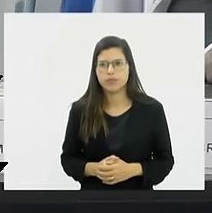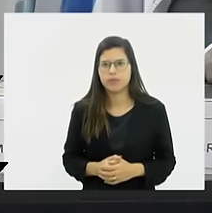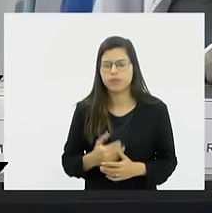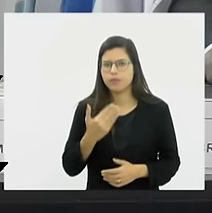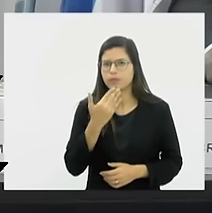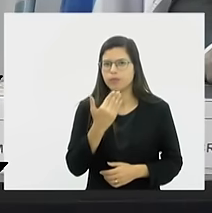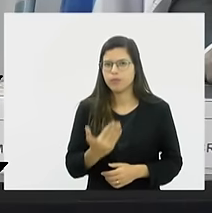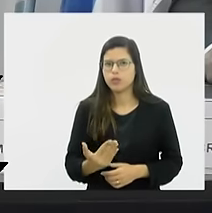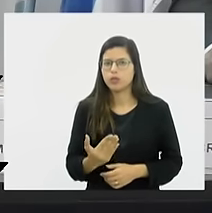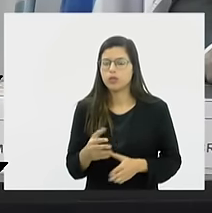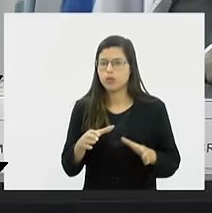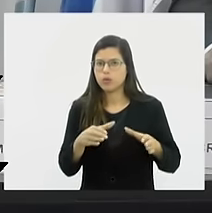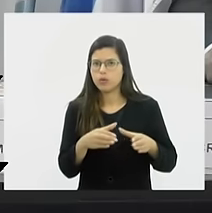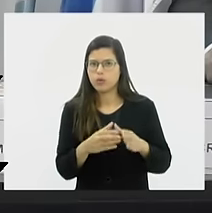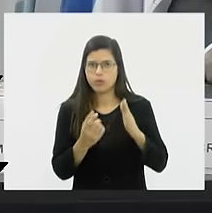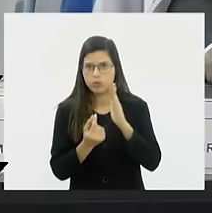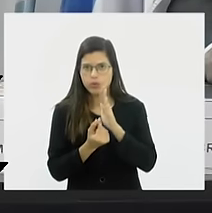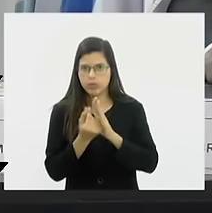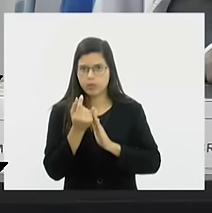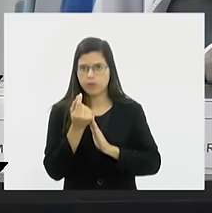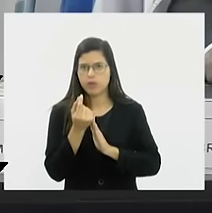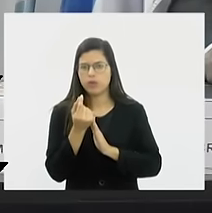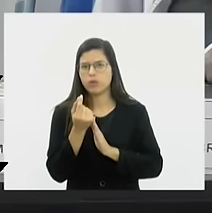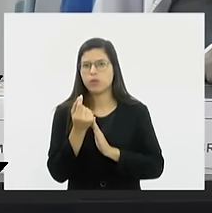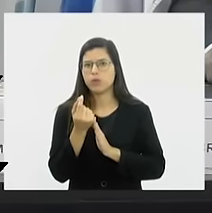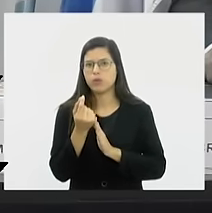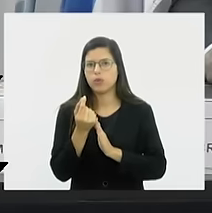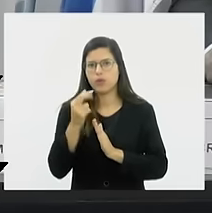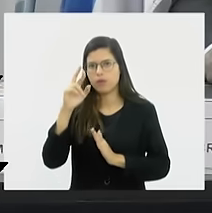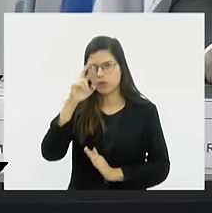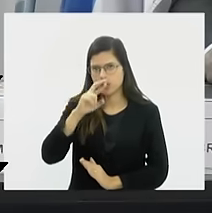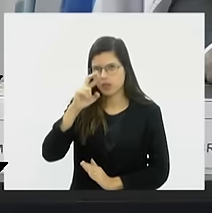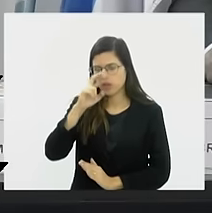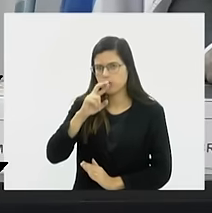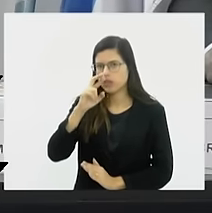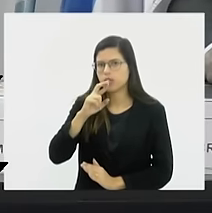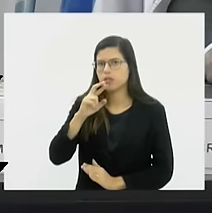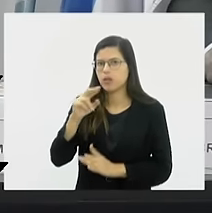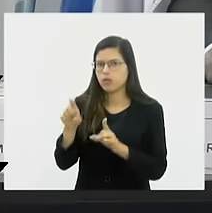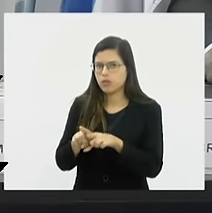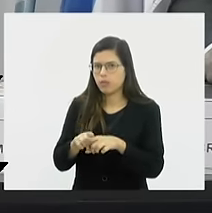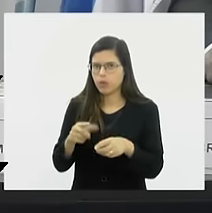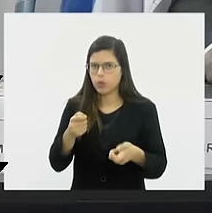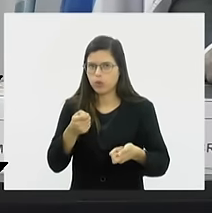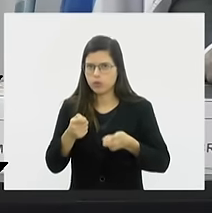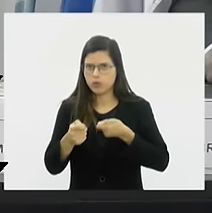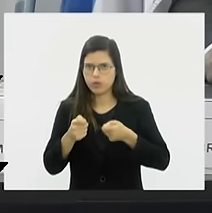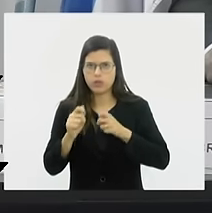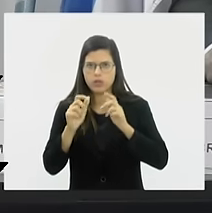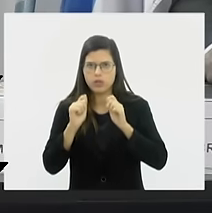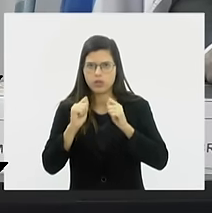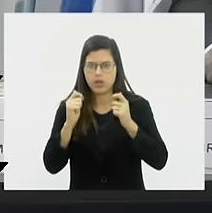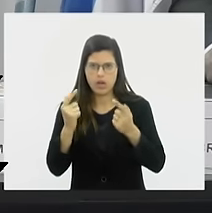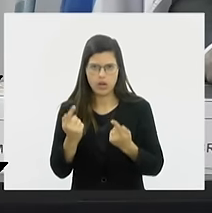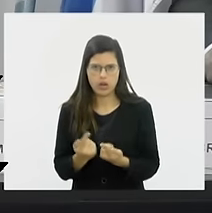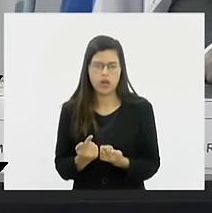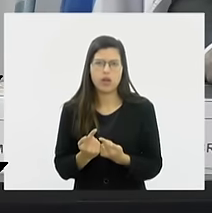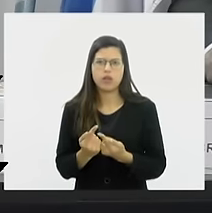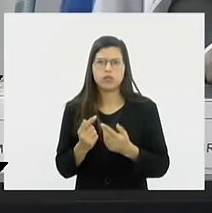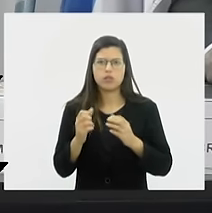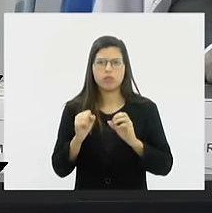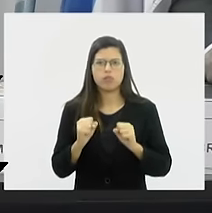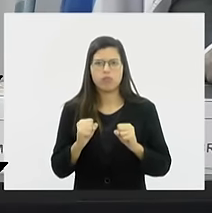pedir que a Comissão de Orçamento, Fiscalização Financeira e Controle dessa Casa possa